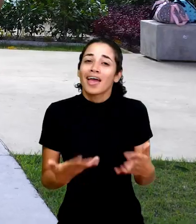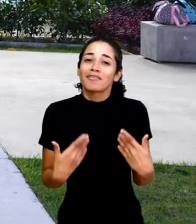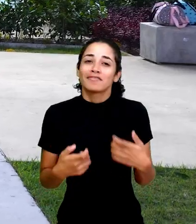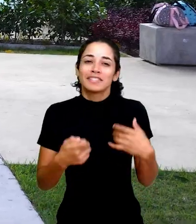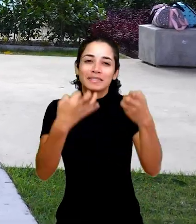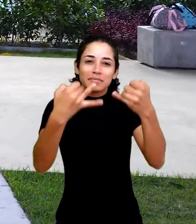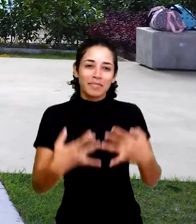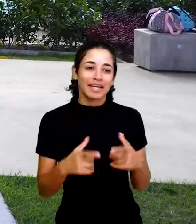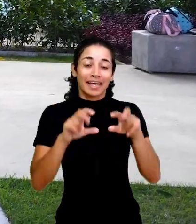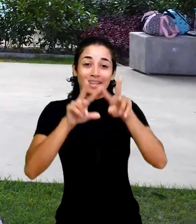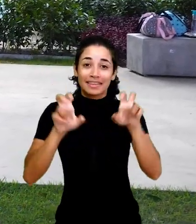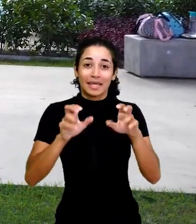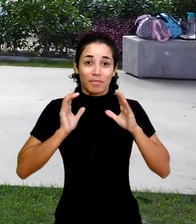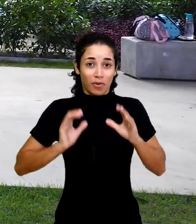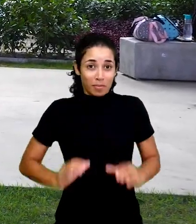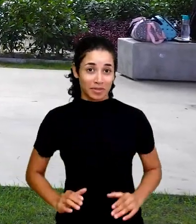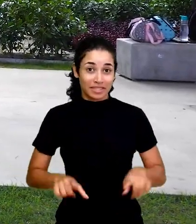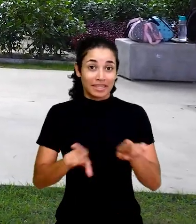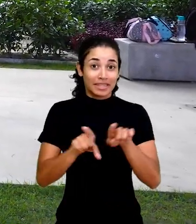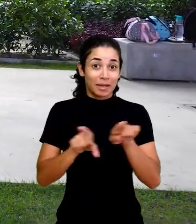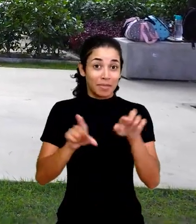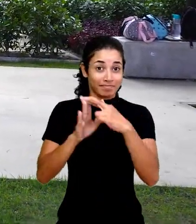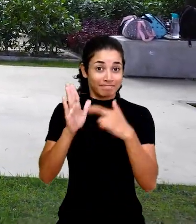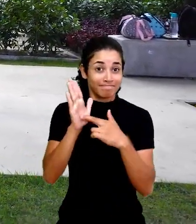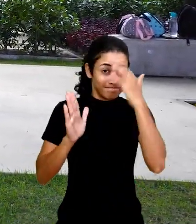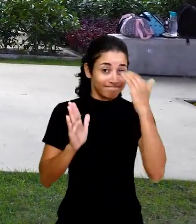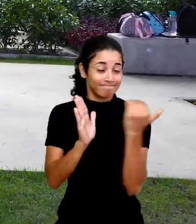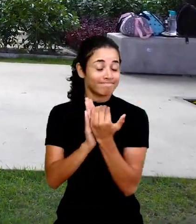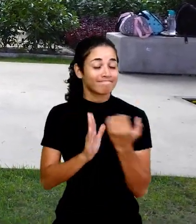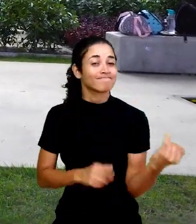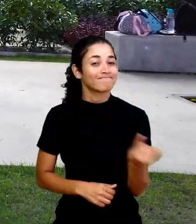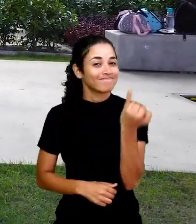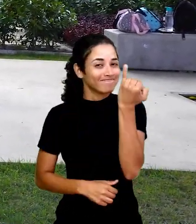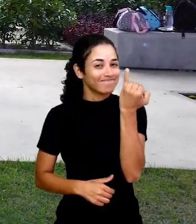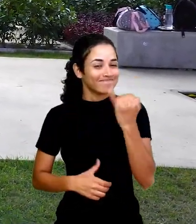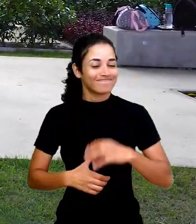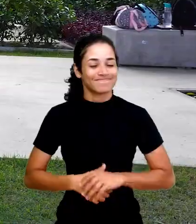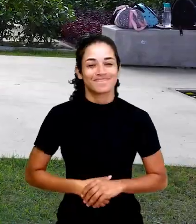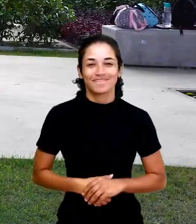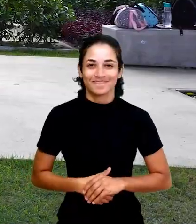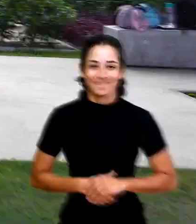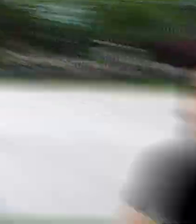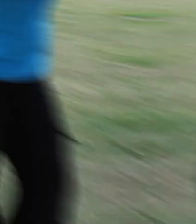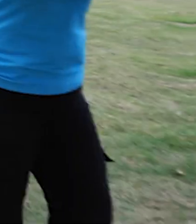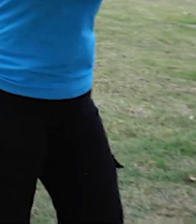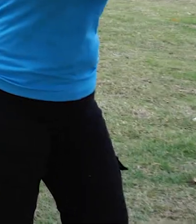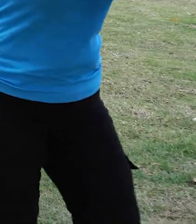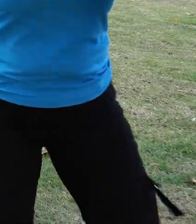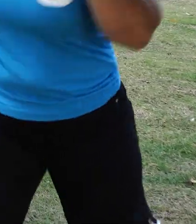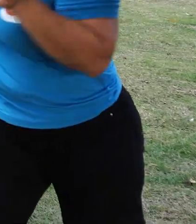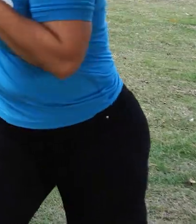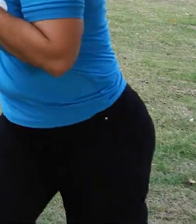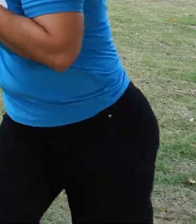leve de falar sobre disciplina e a importância de respeitar as regras.